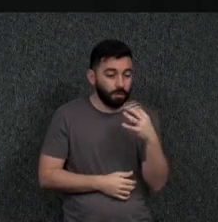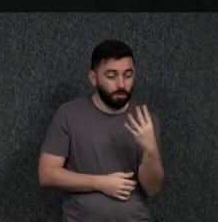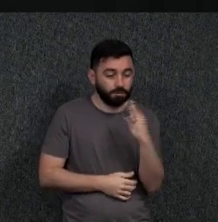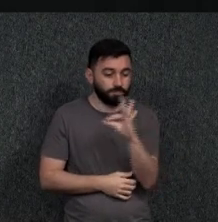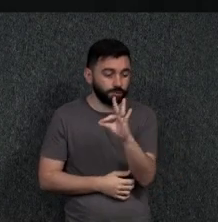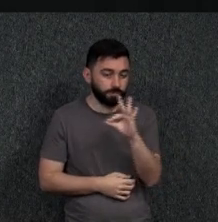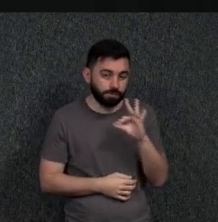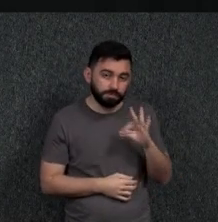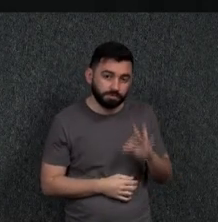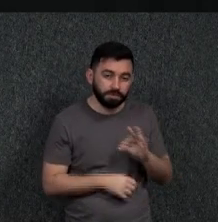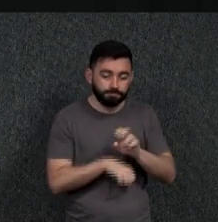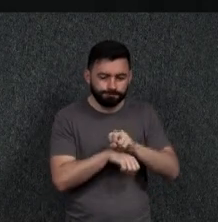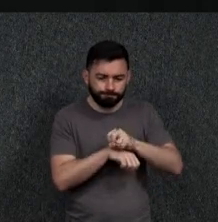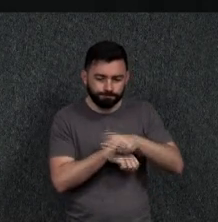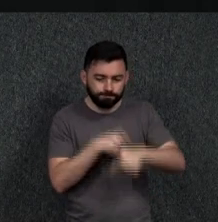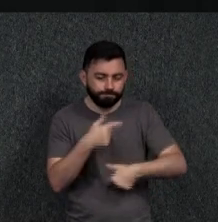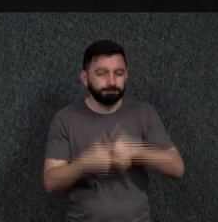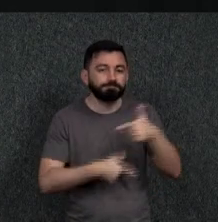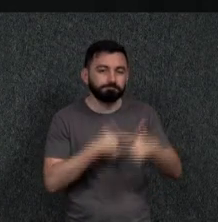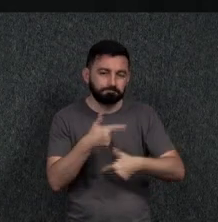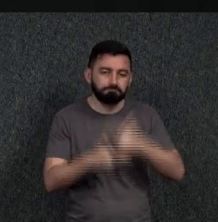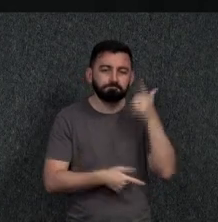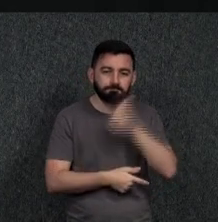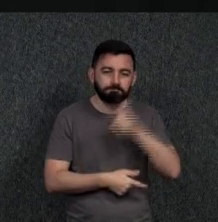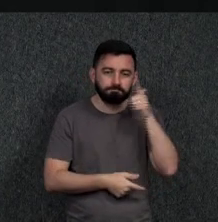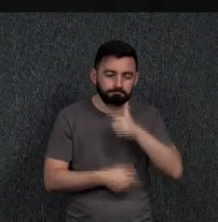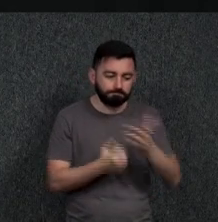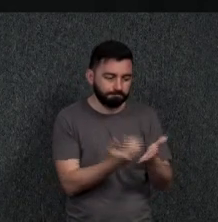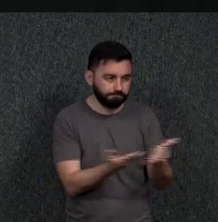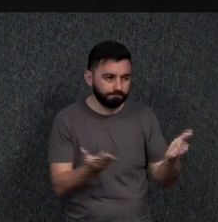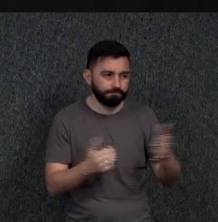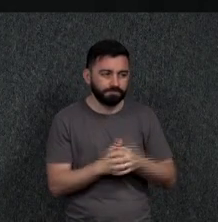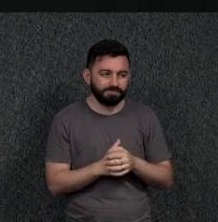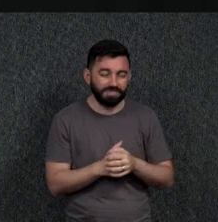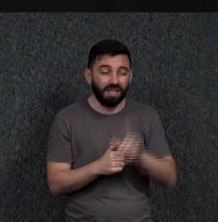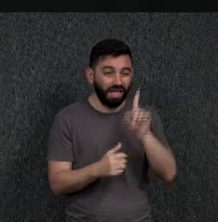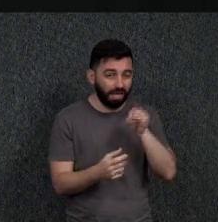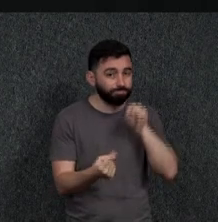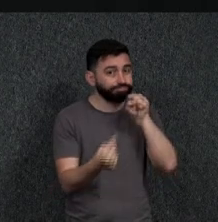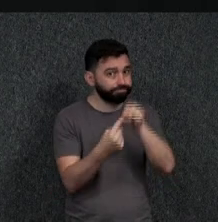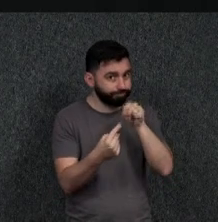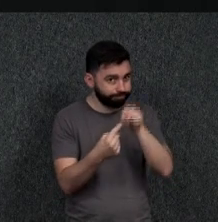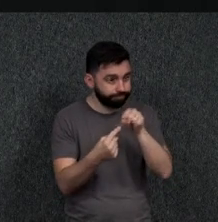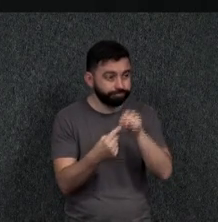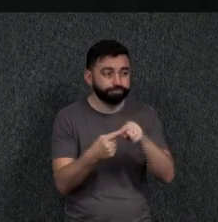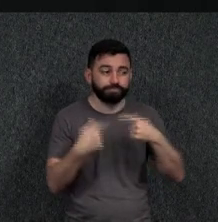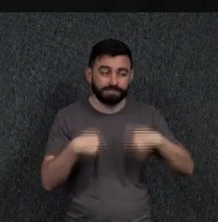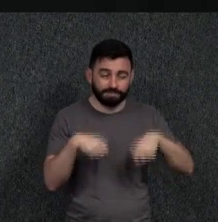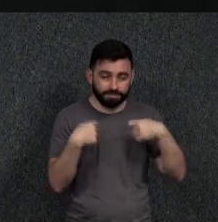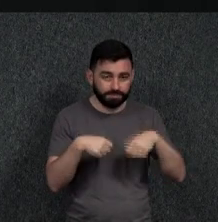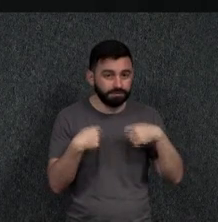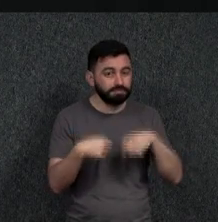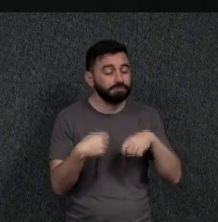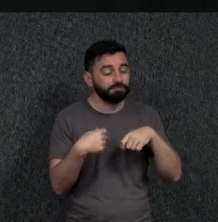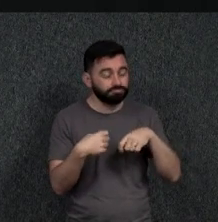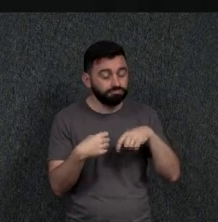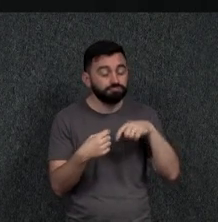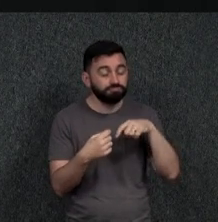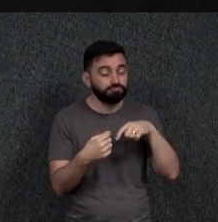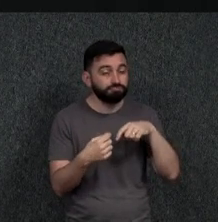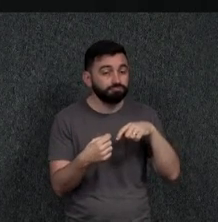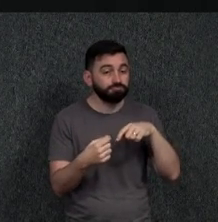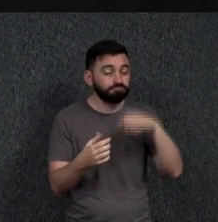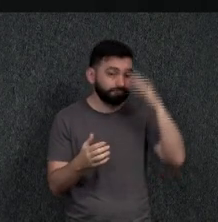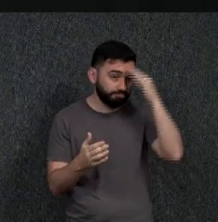é uma instituição que atende em período integral, com aulas